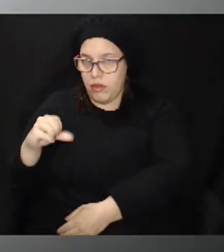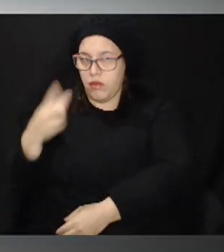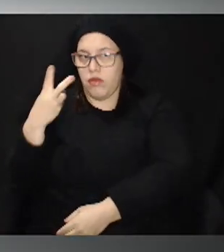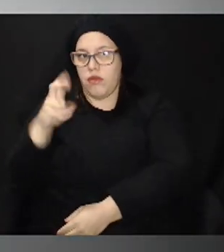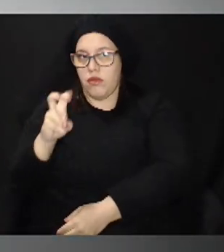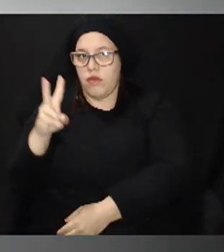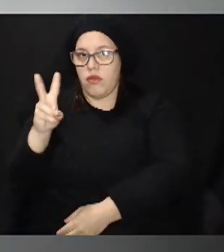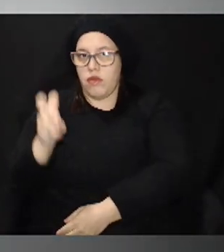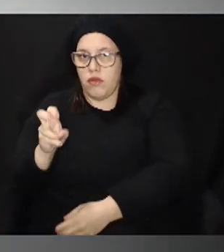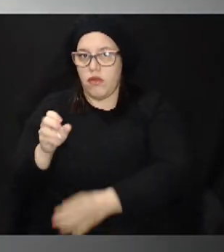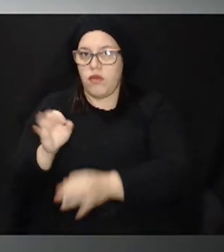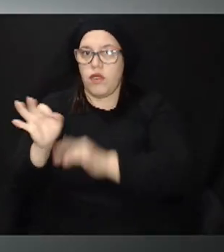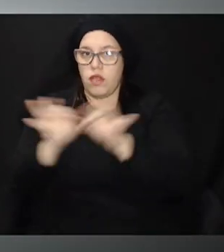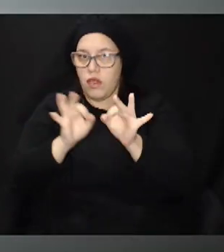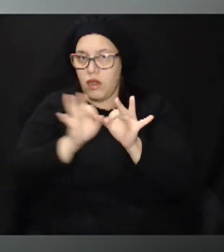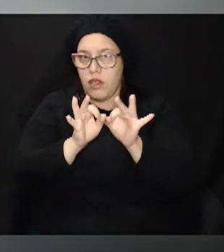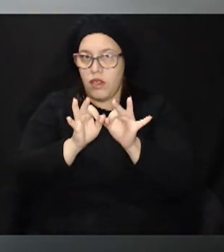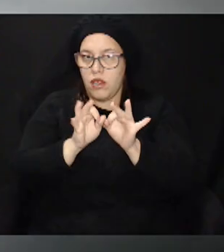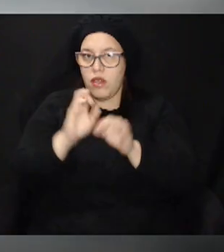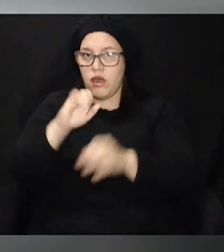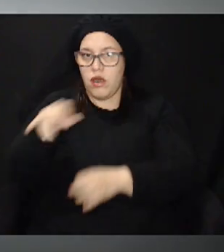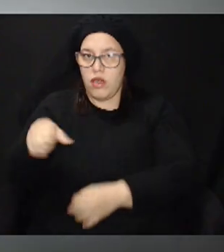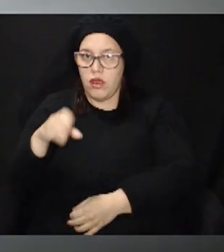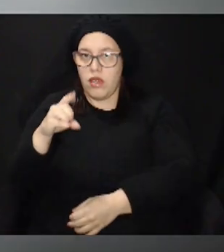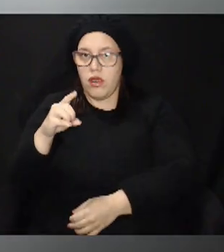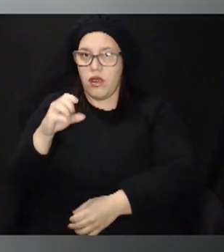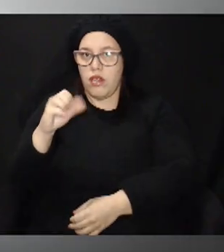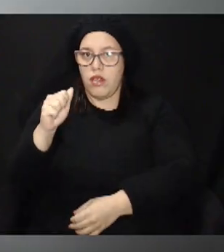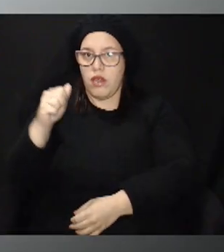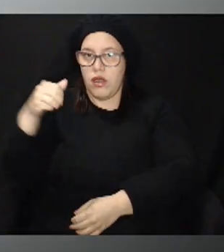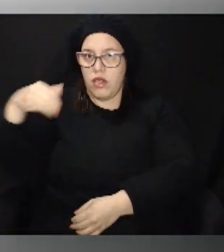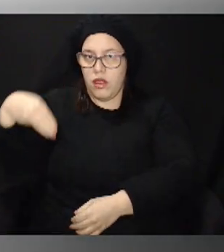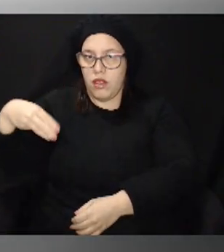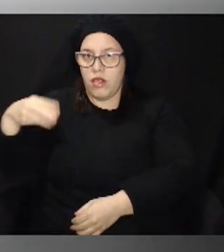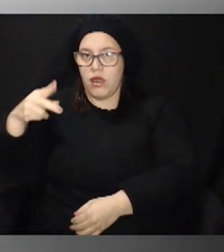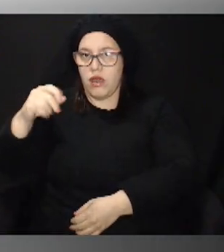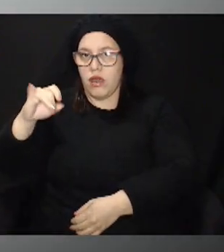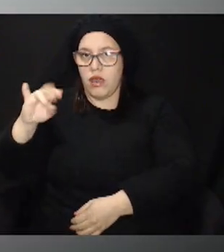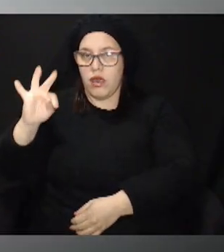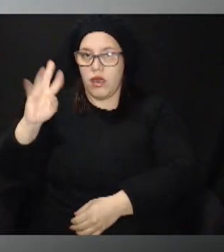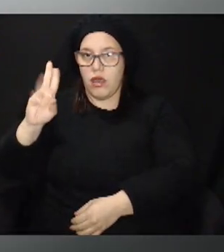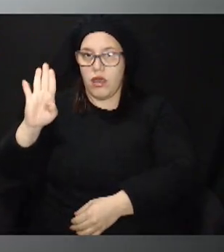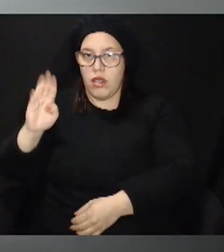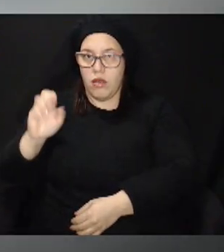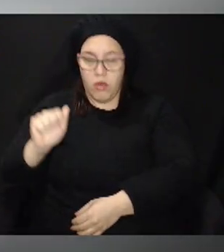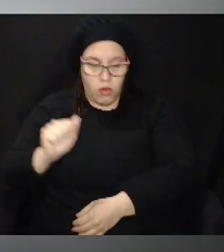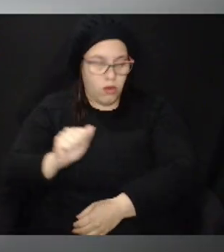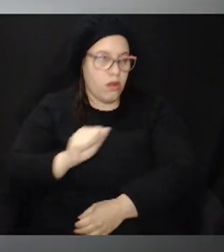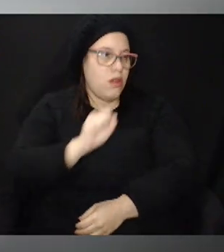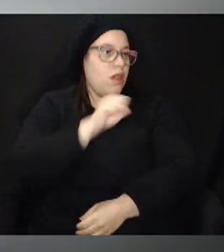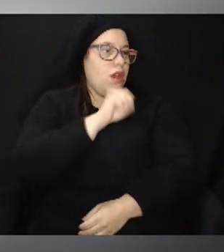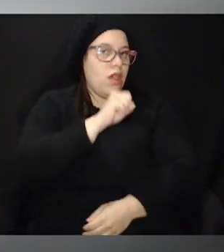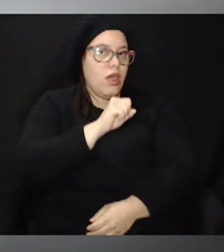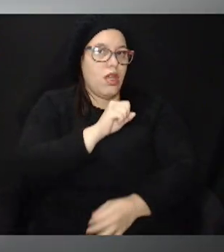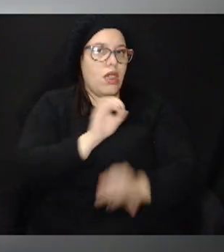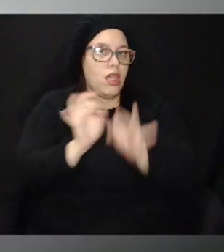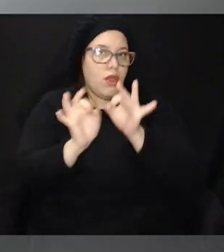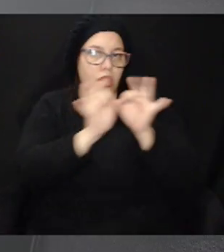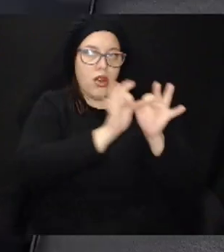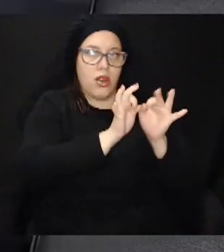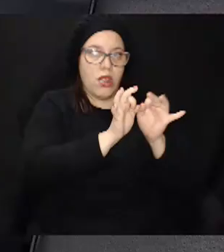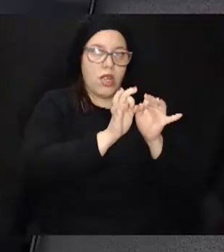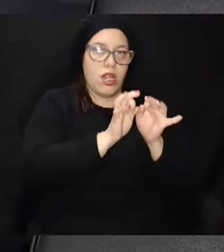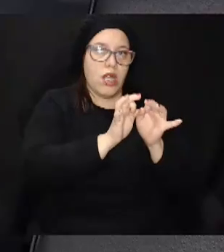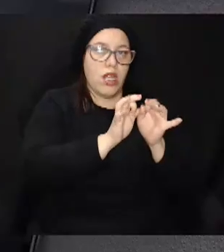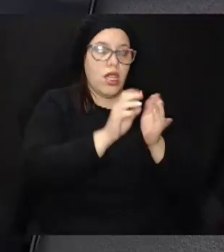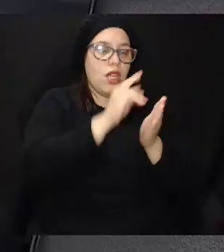senhor solicita a regularização fundiária para o bairro Jardim Capintuba. Campituba. Campituba. Essa é uma indicação, aliás, eu trabalhei